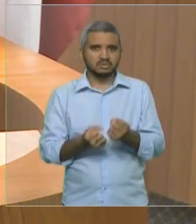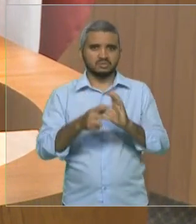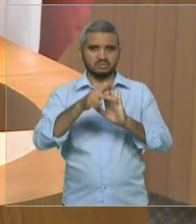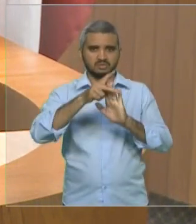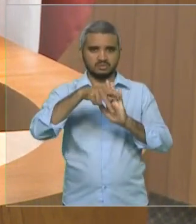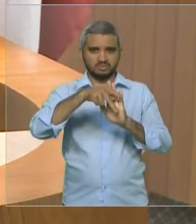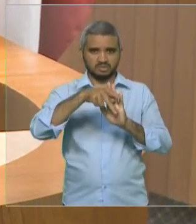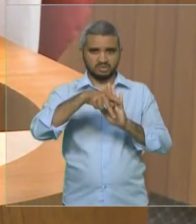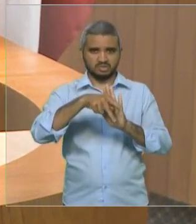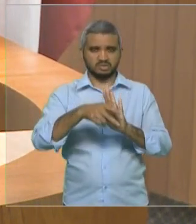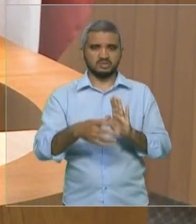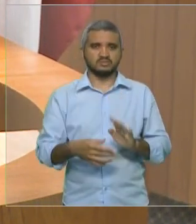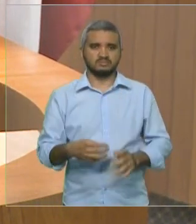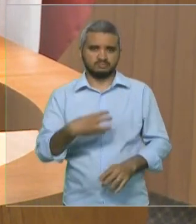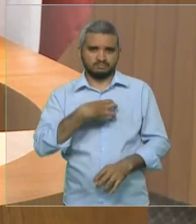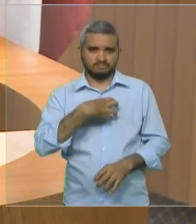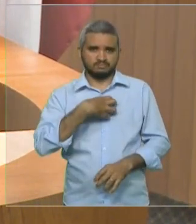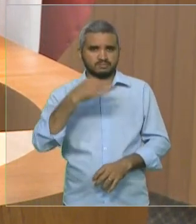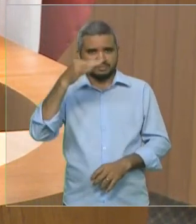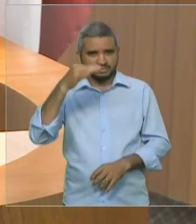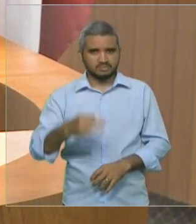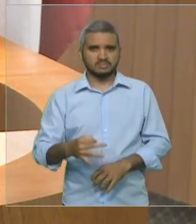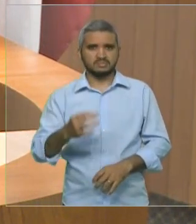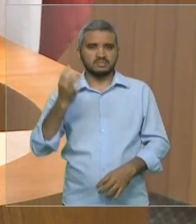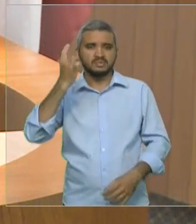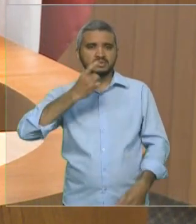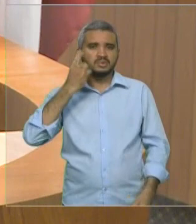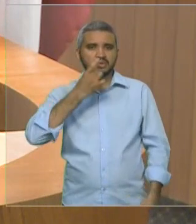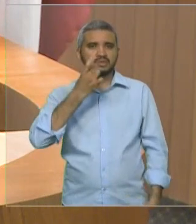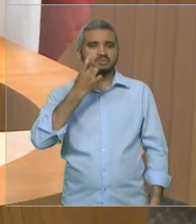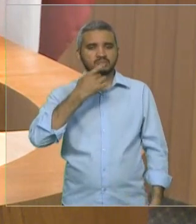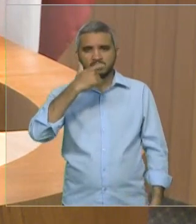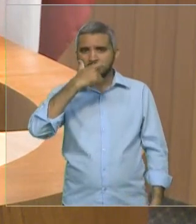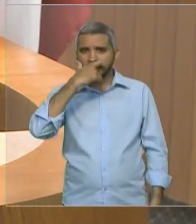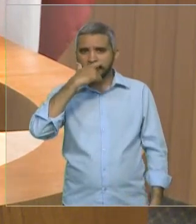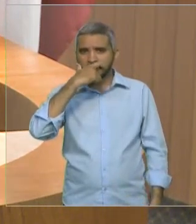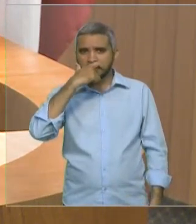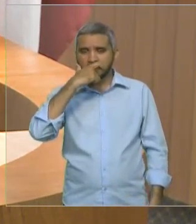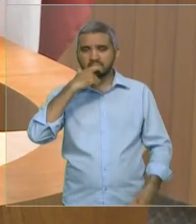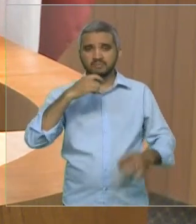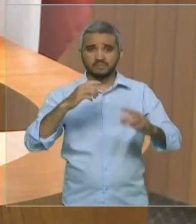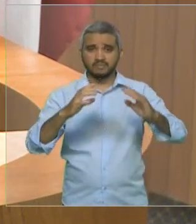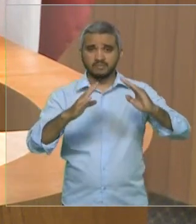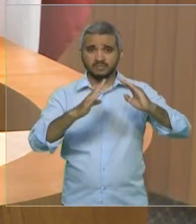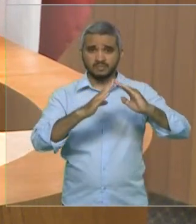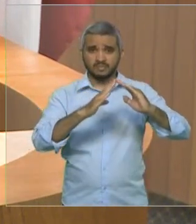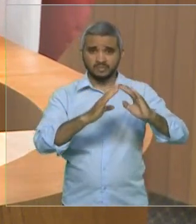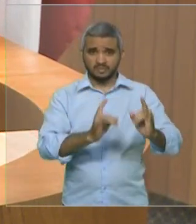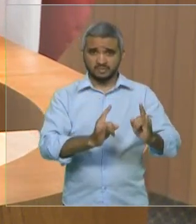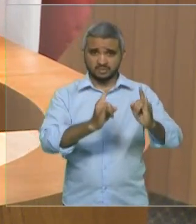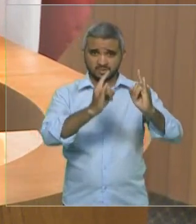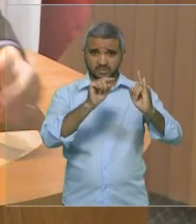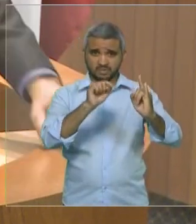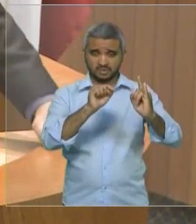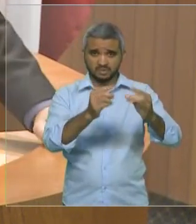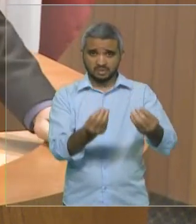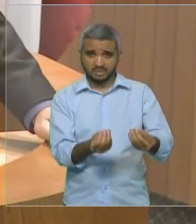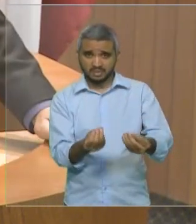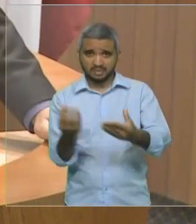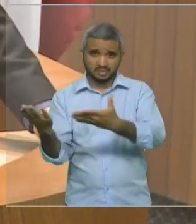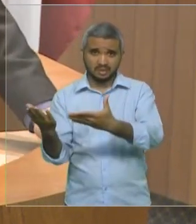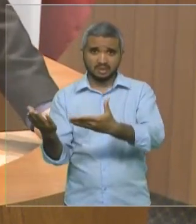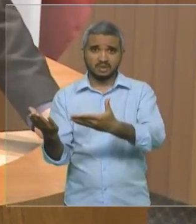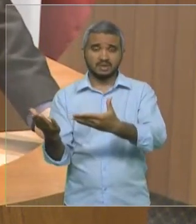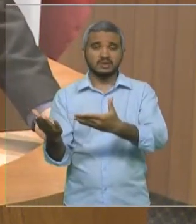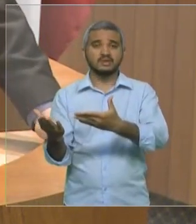prédio, eu tenho certeza, deputado César, que o prédio doado, ele antecipa vários anos do